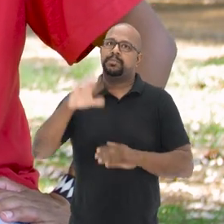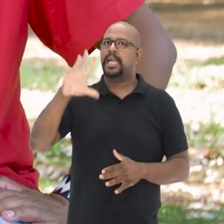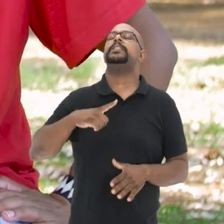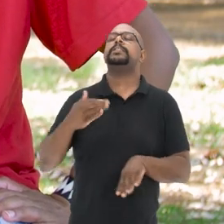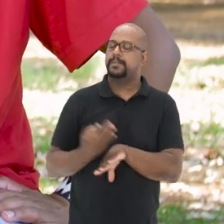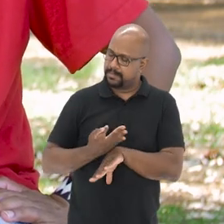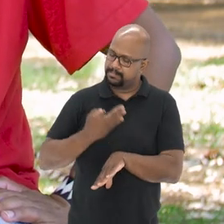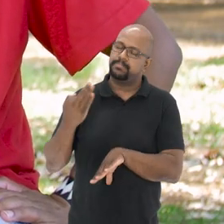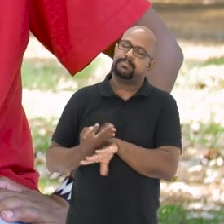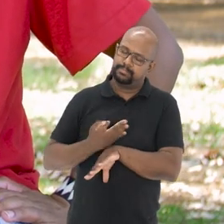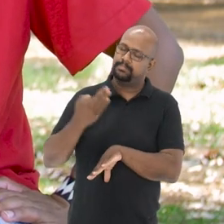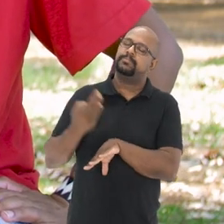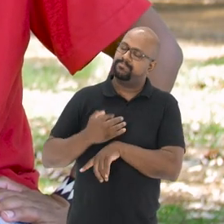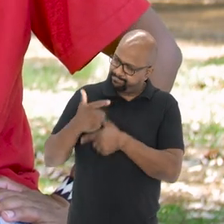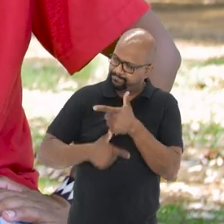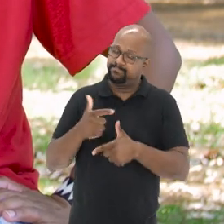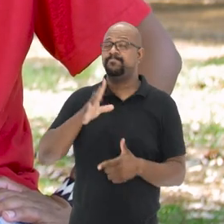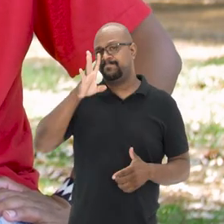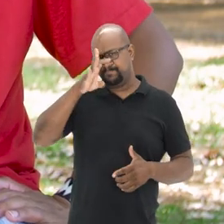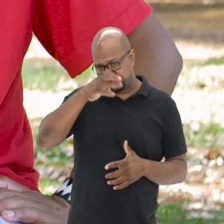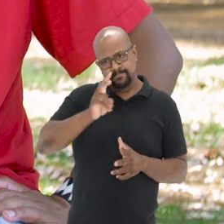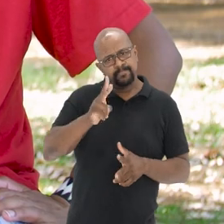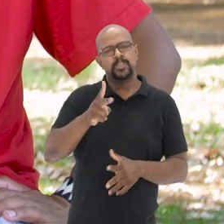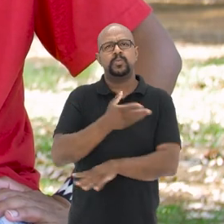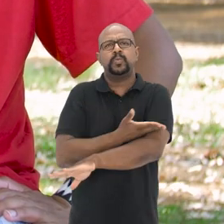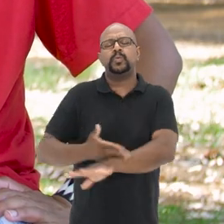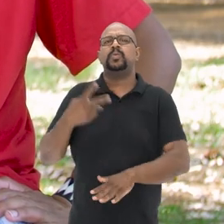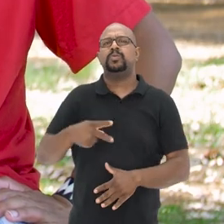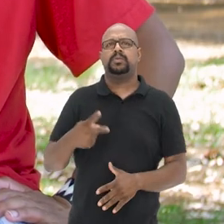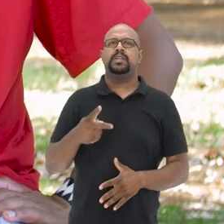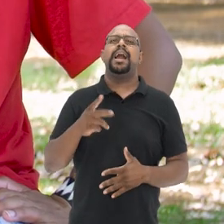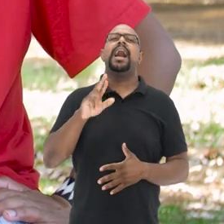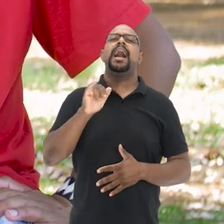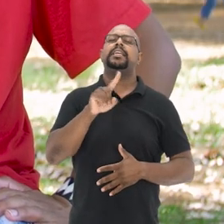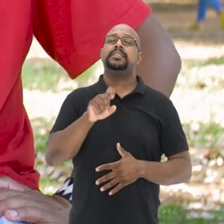anos que a gente passa por isso. E a gente ainda conseguiu manter as raízes, né?